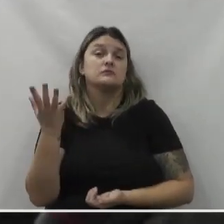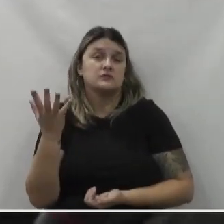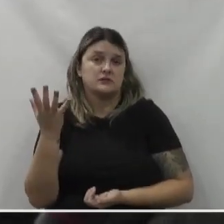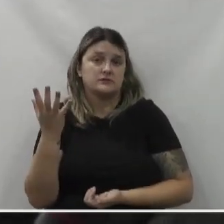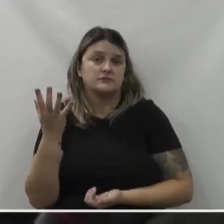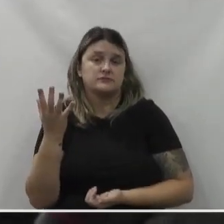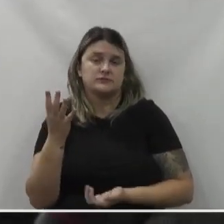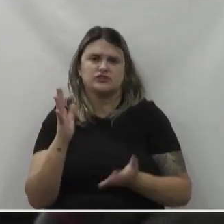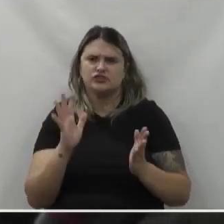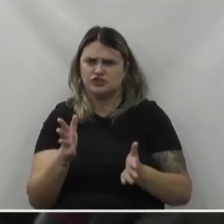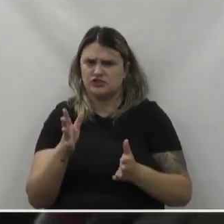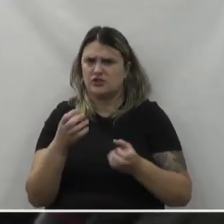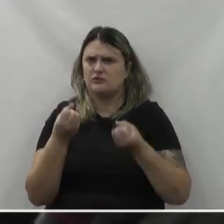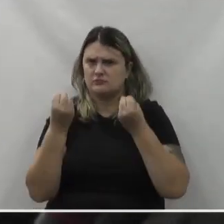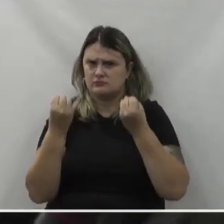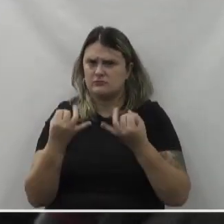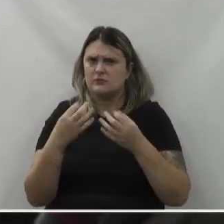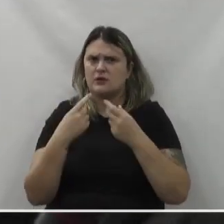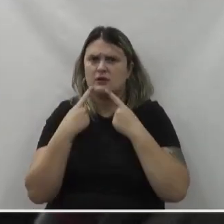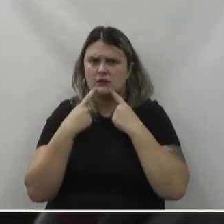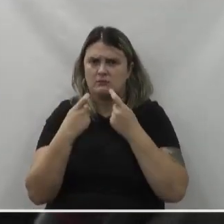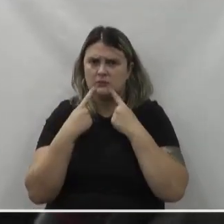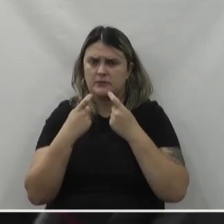que foi colocado aqui na justificativa.